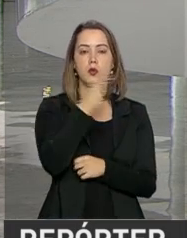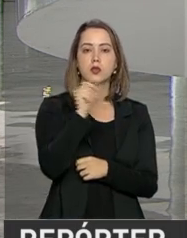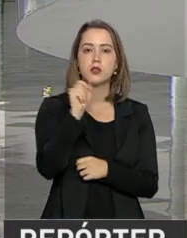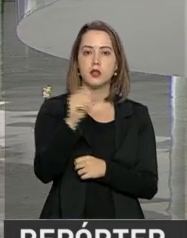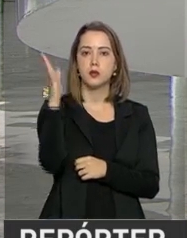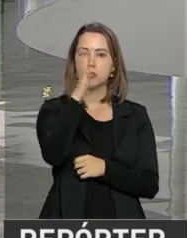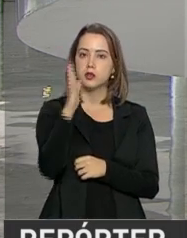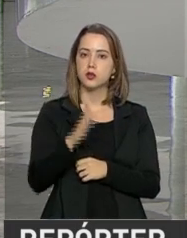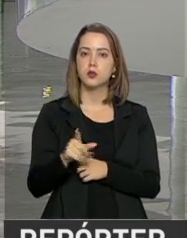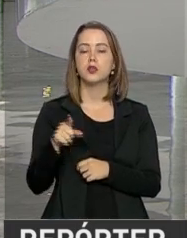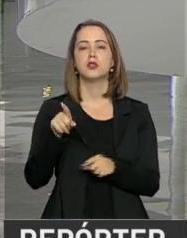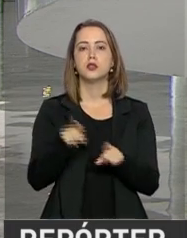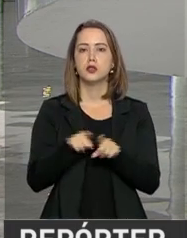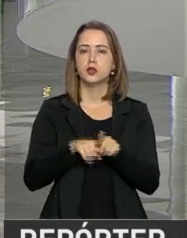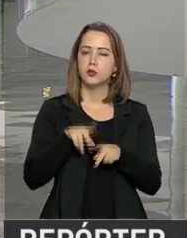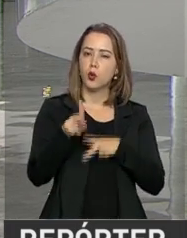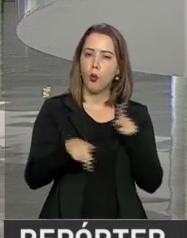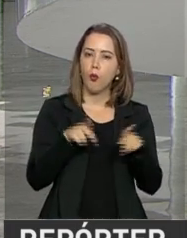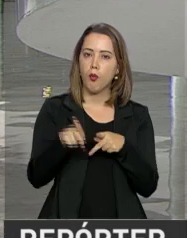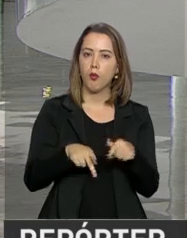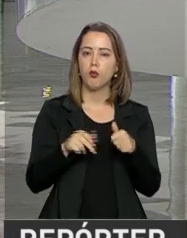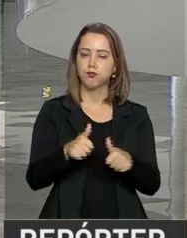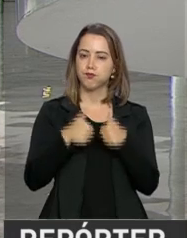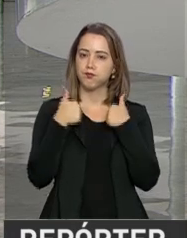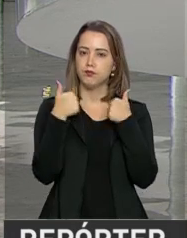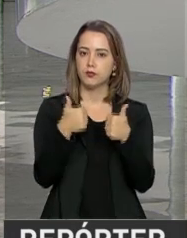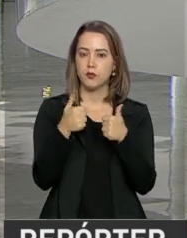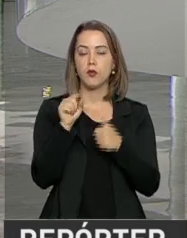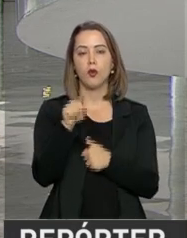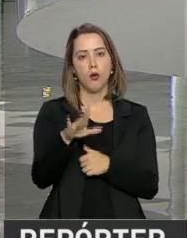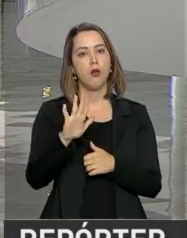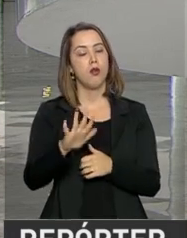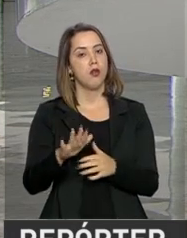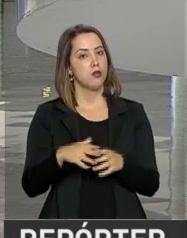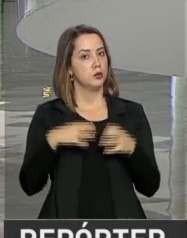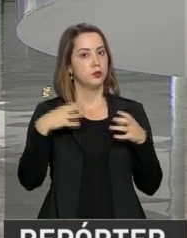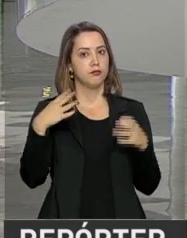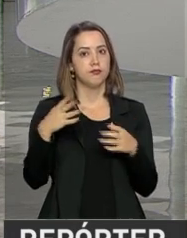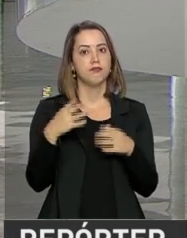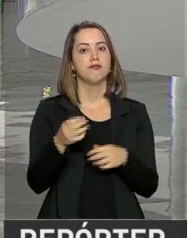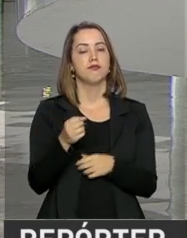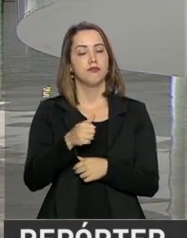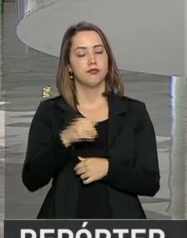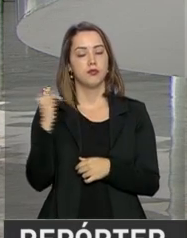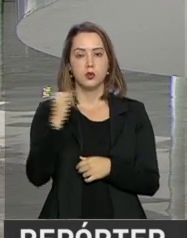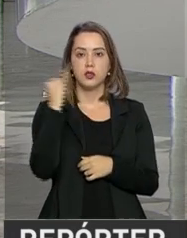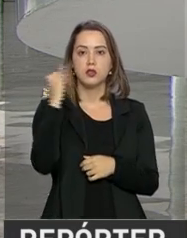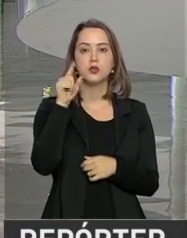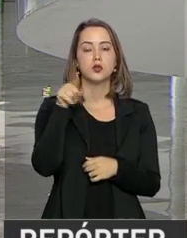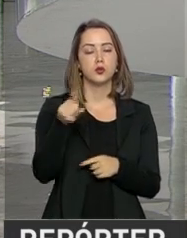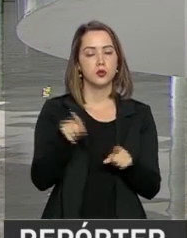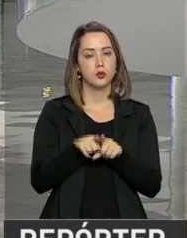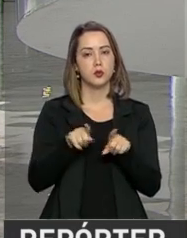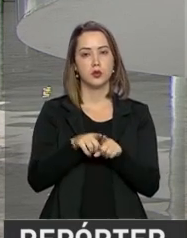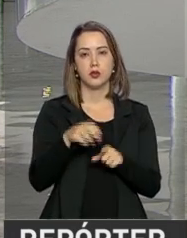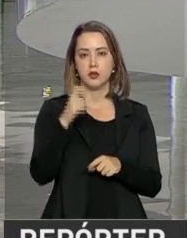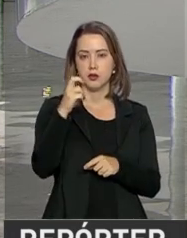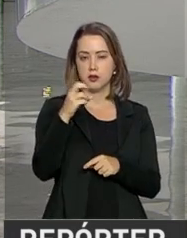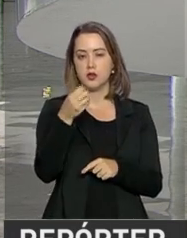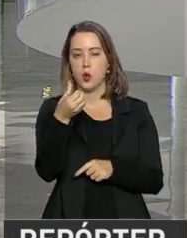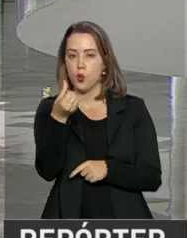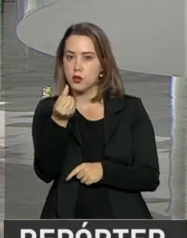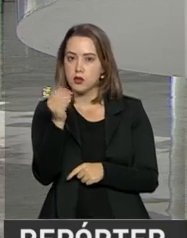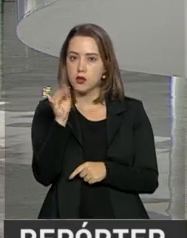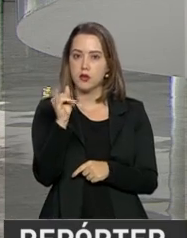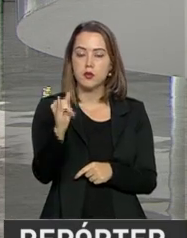bem é acolhedor segundo ele né ele lembrou que é uma grande oportunidade já que entre cinco e 6 bilhões de pessoas